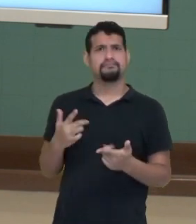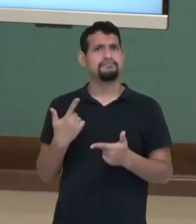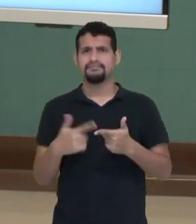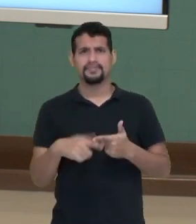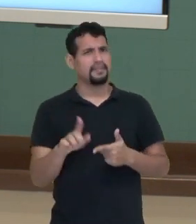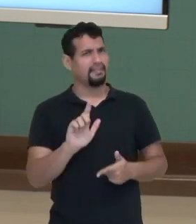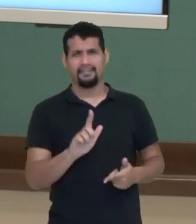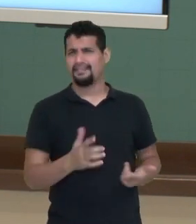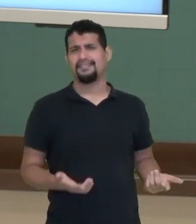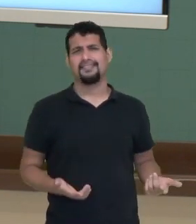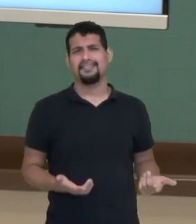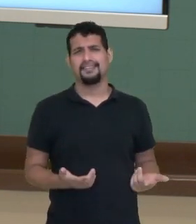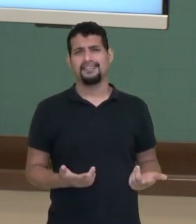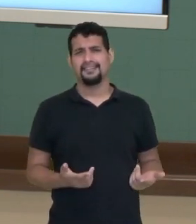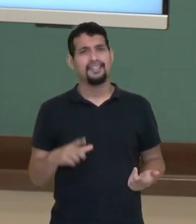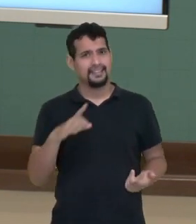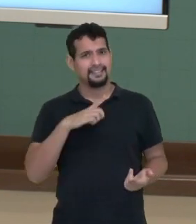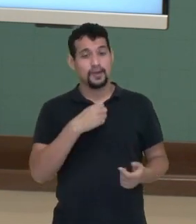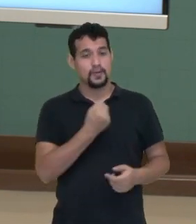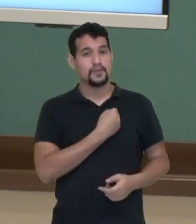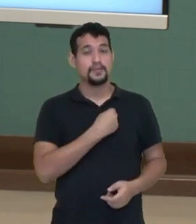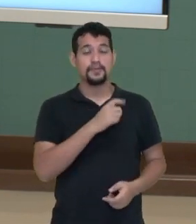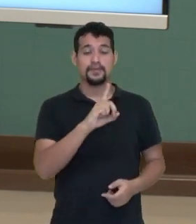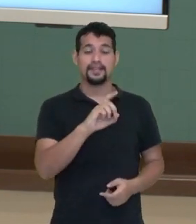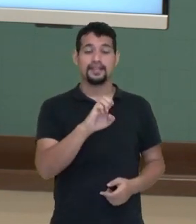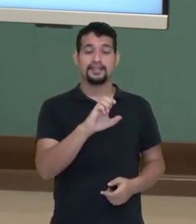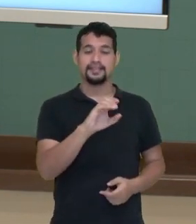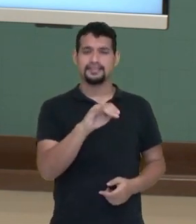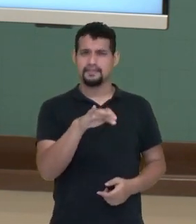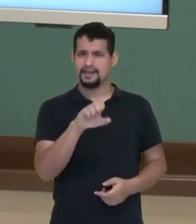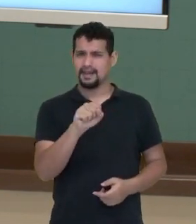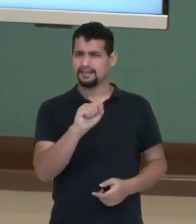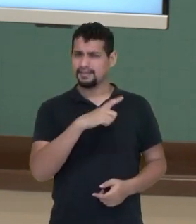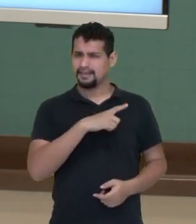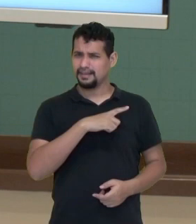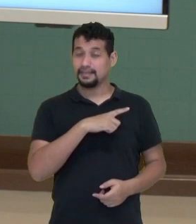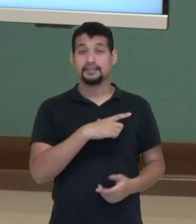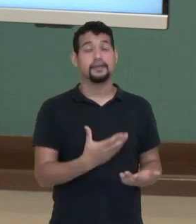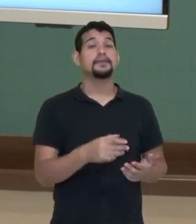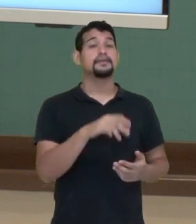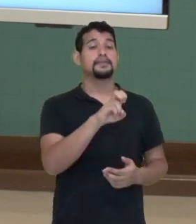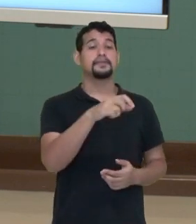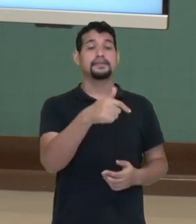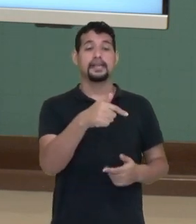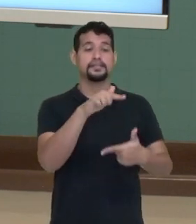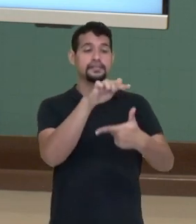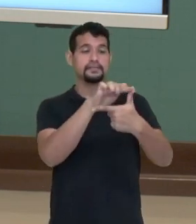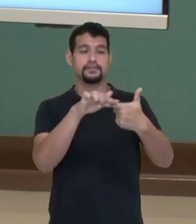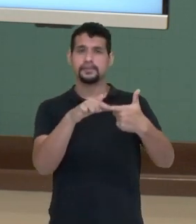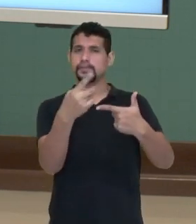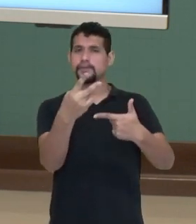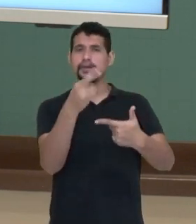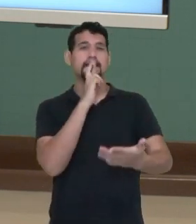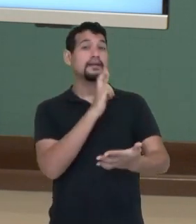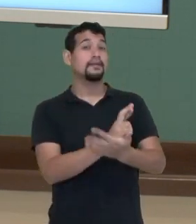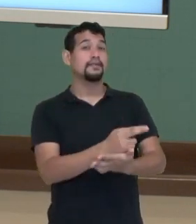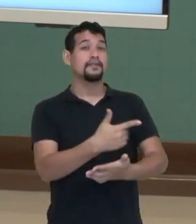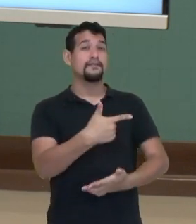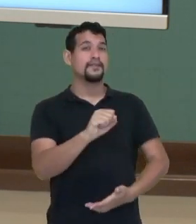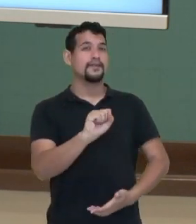gente. Não existem os números decimais? Existem, né? Então, 57 dividido por 2 vai dar